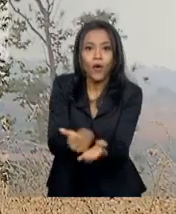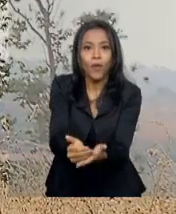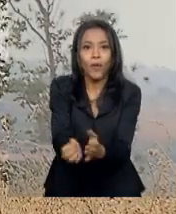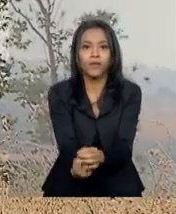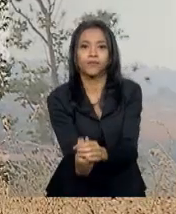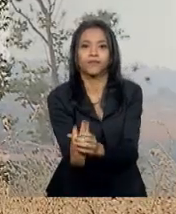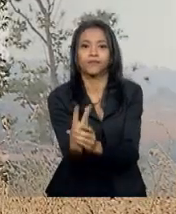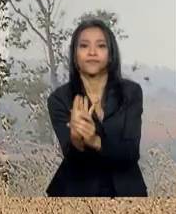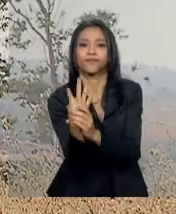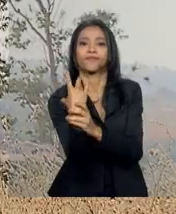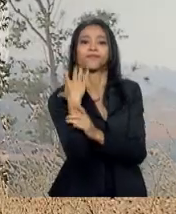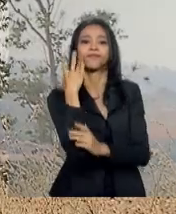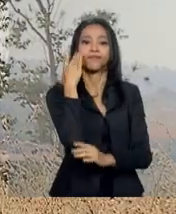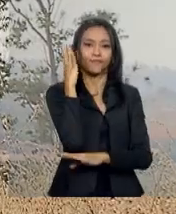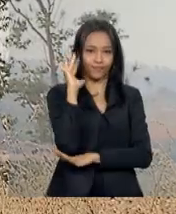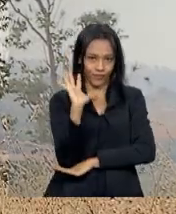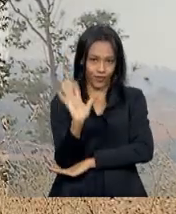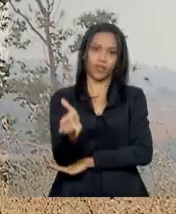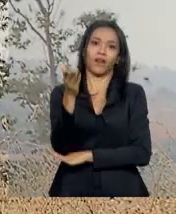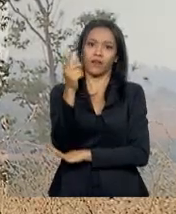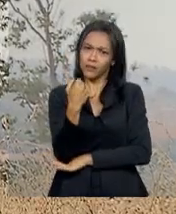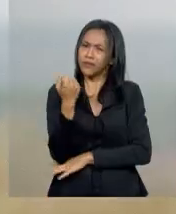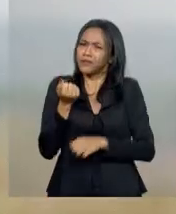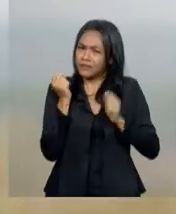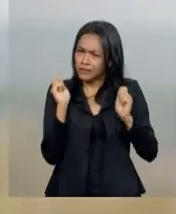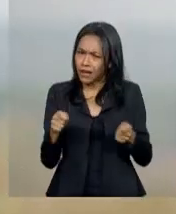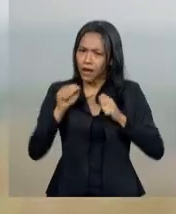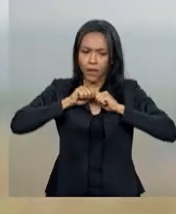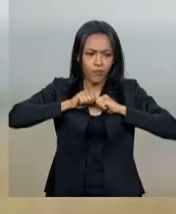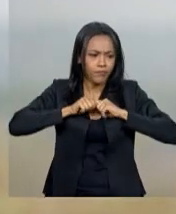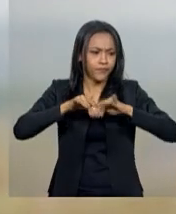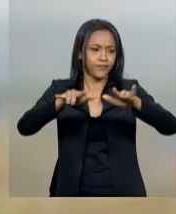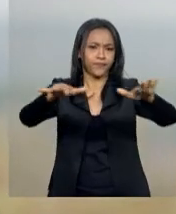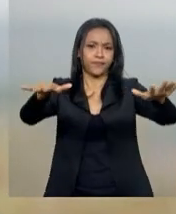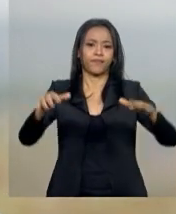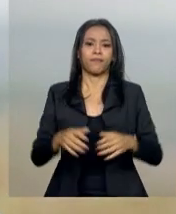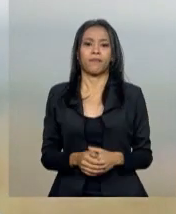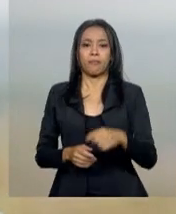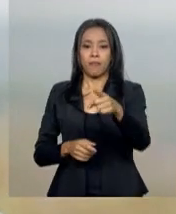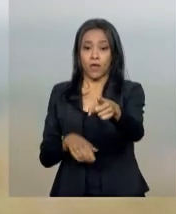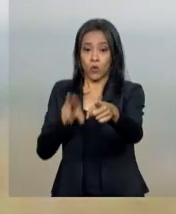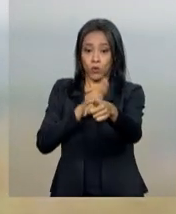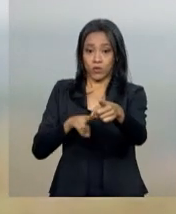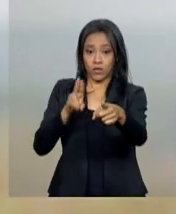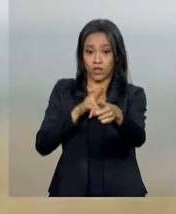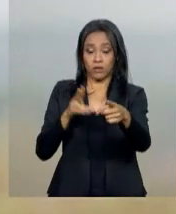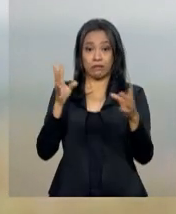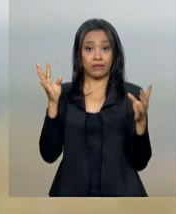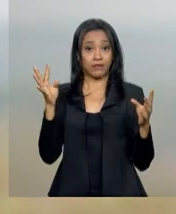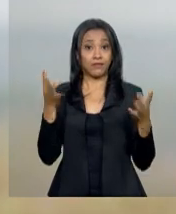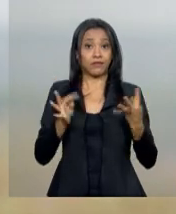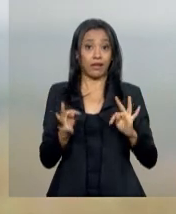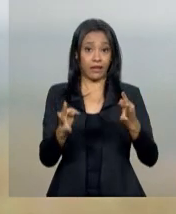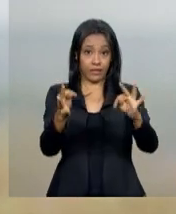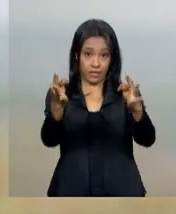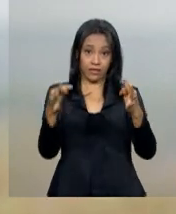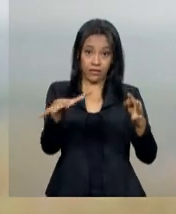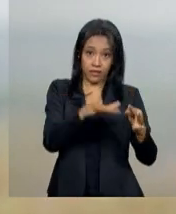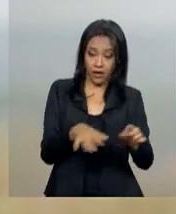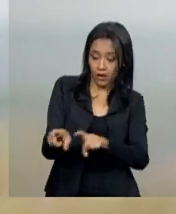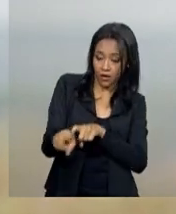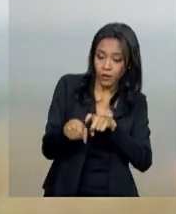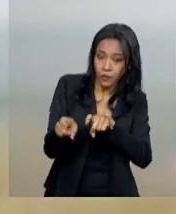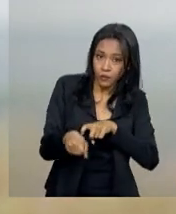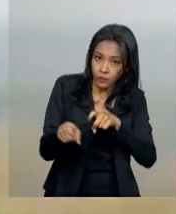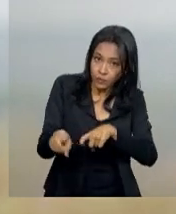iniciativa que pode ser multiplicada técnica inovadora está usando técnicas agrícolas neta usando a